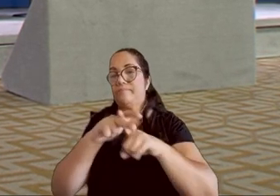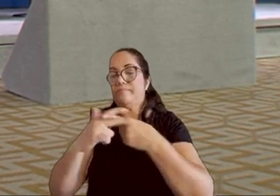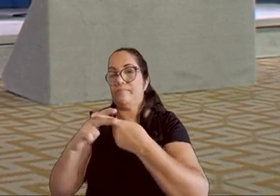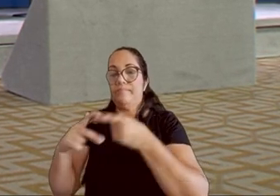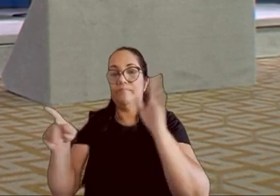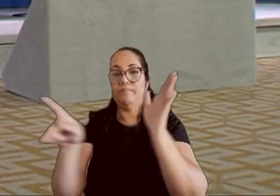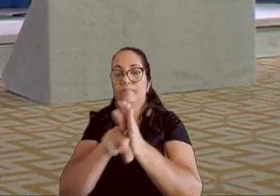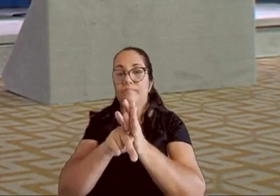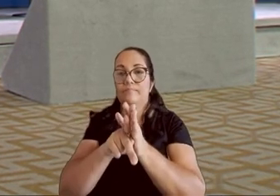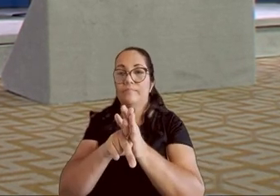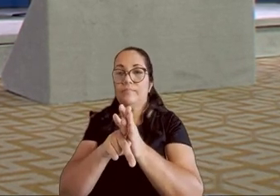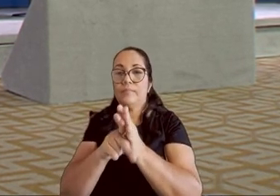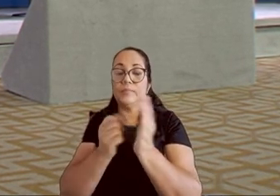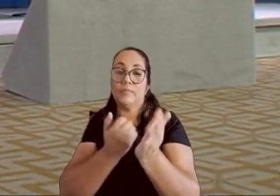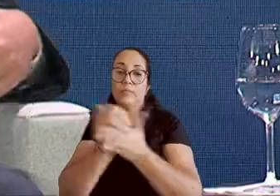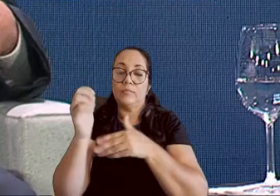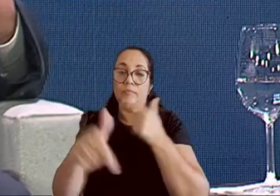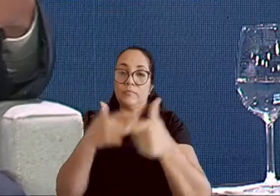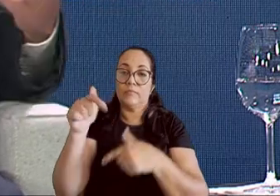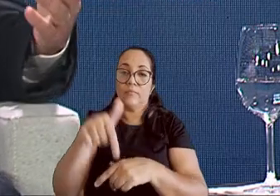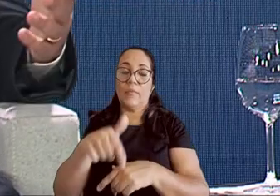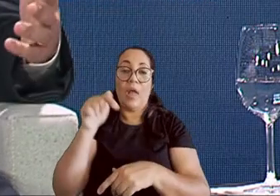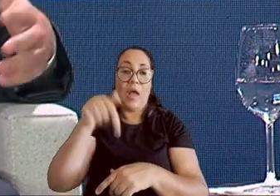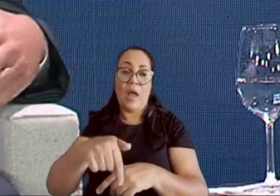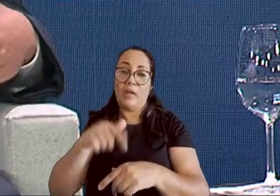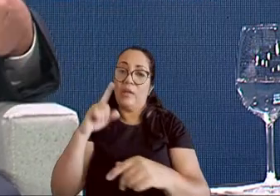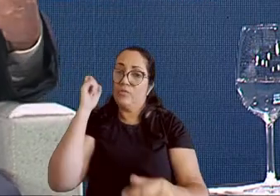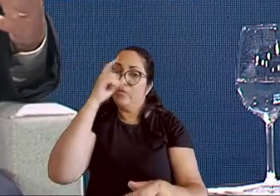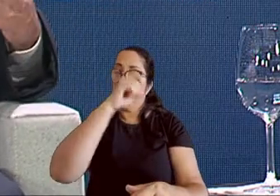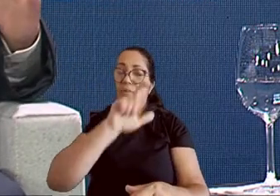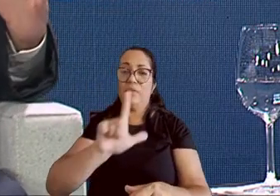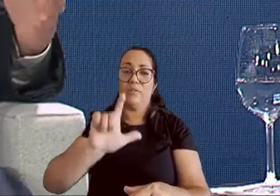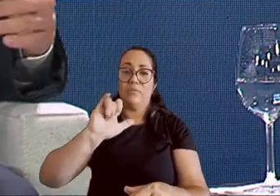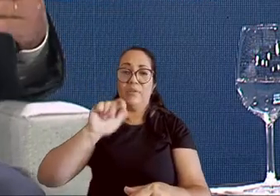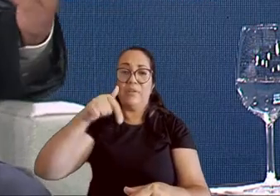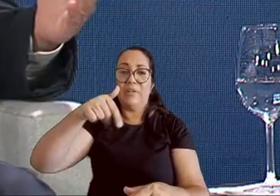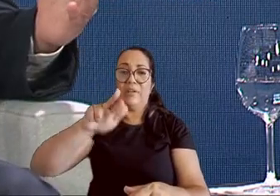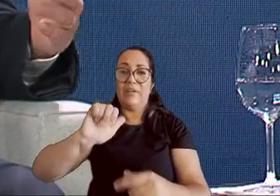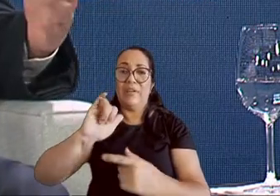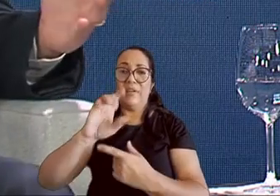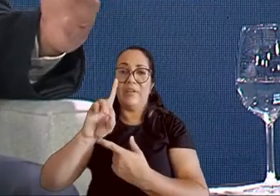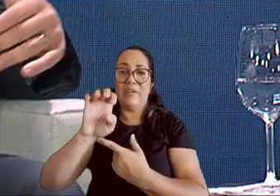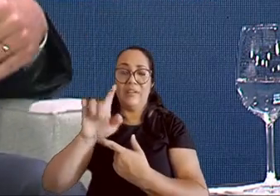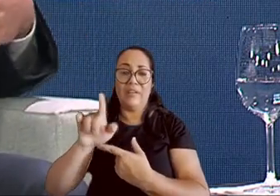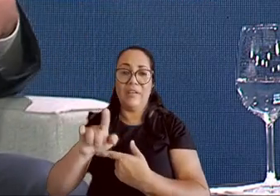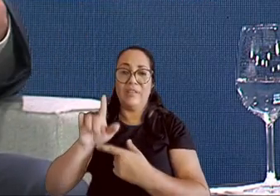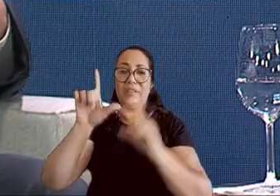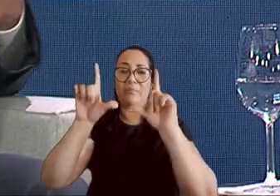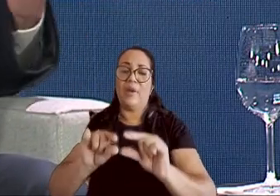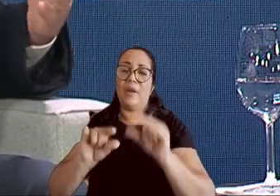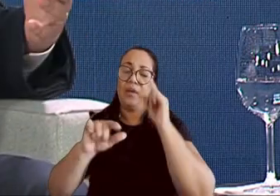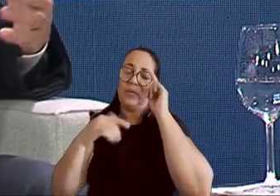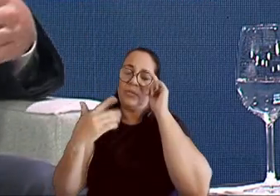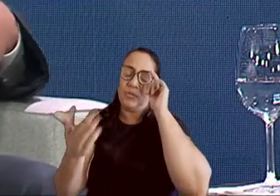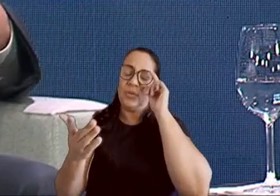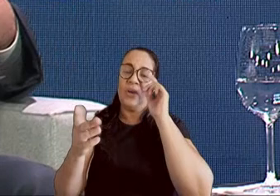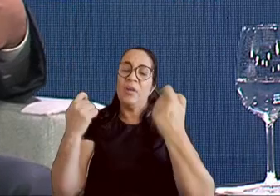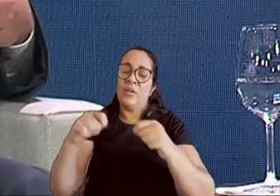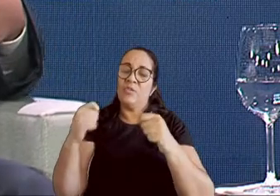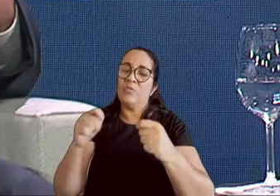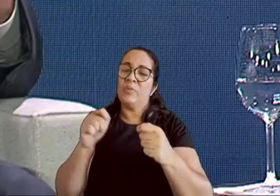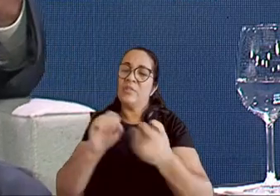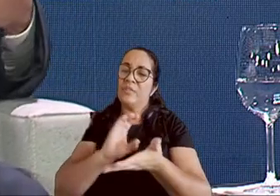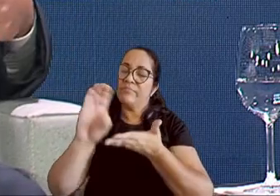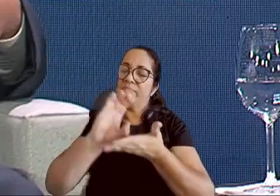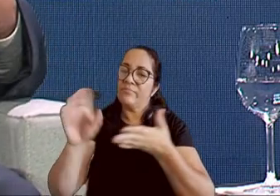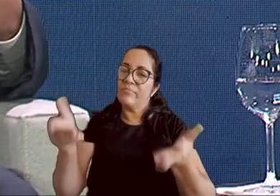que você ainda seria de física é bem mais livre tem seus desafios também mas é muito mais líquido na caixa